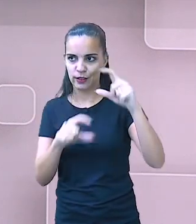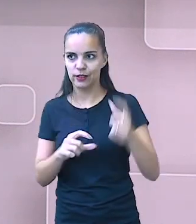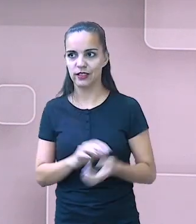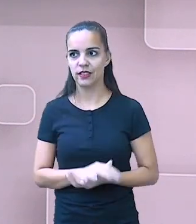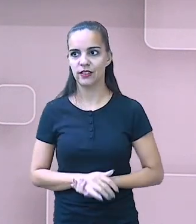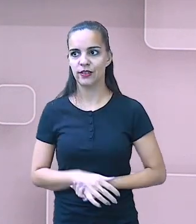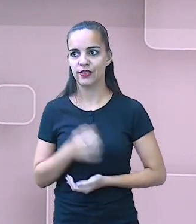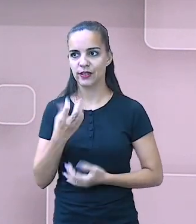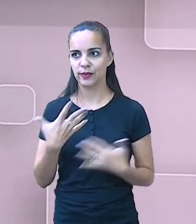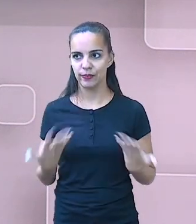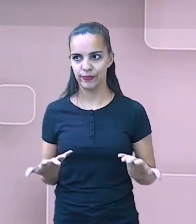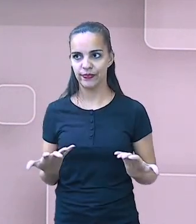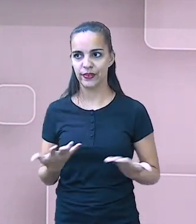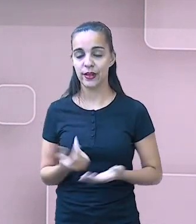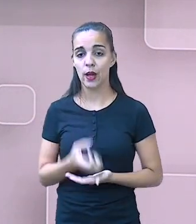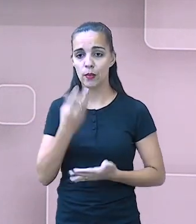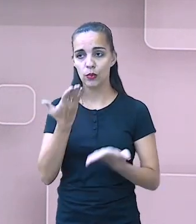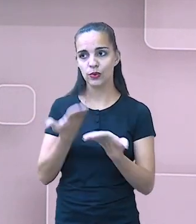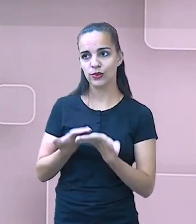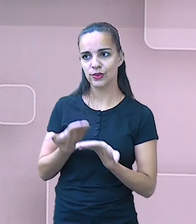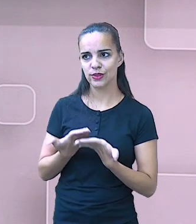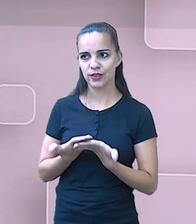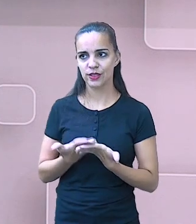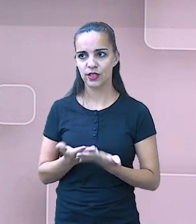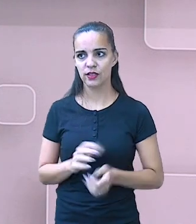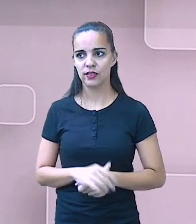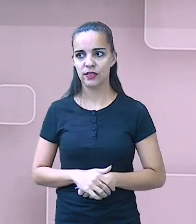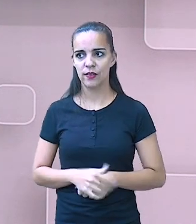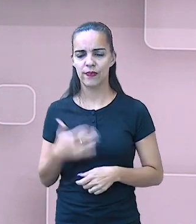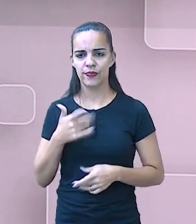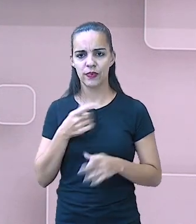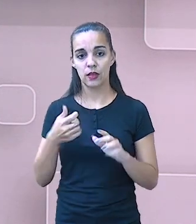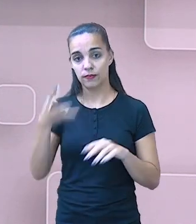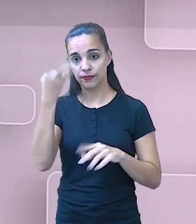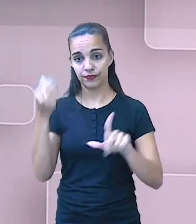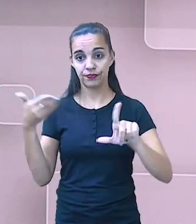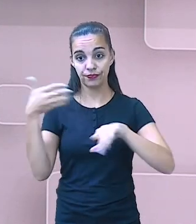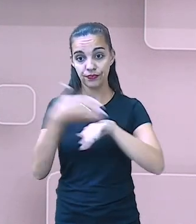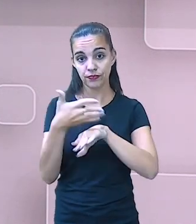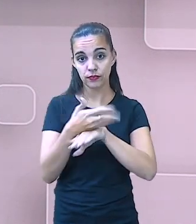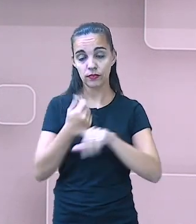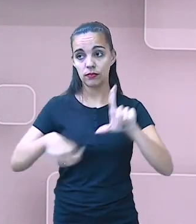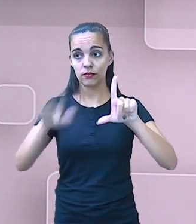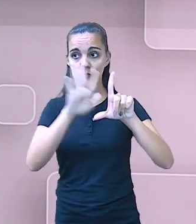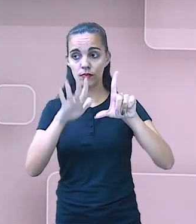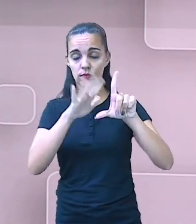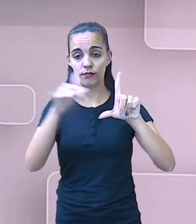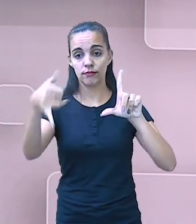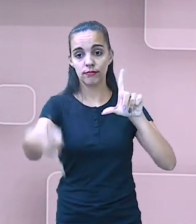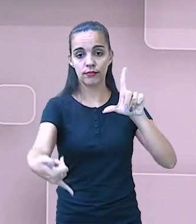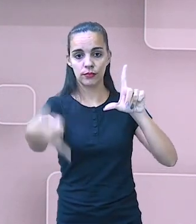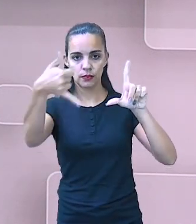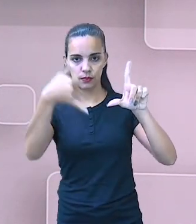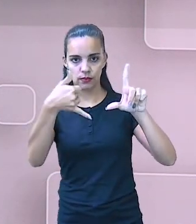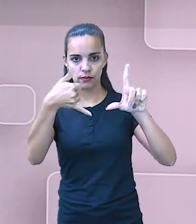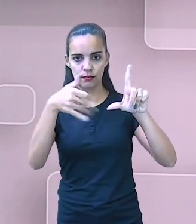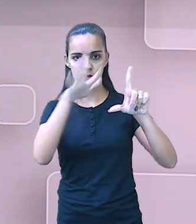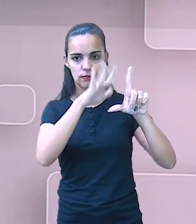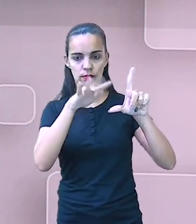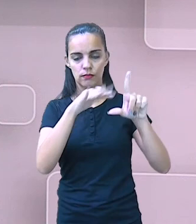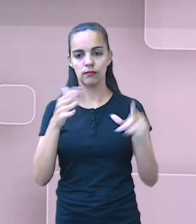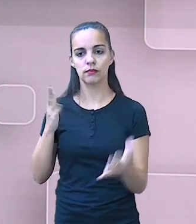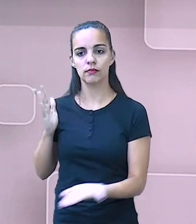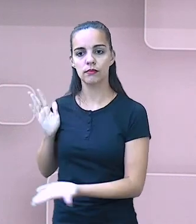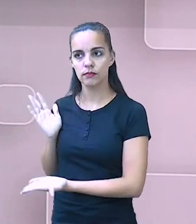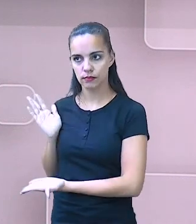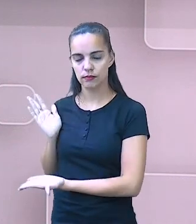vocês, então, um bom trabalho. E para acessar a nossa plataforma SMED-GV, aponte a câmera do seu celular na imagem que